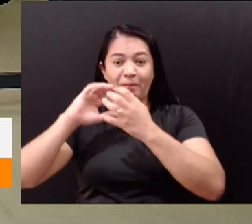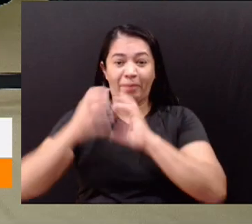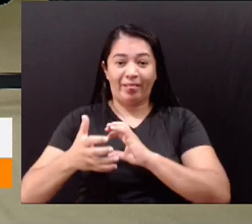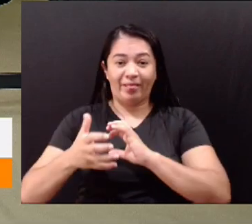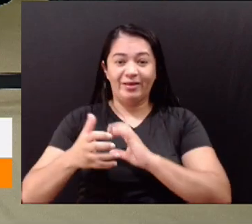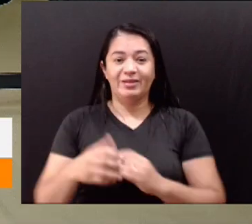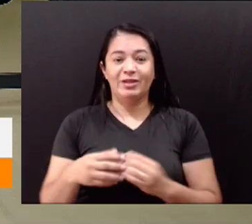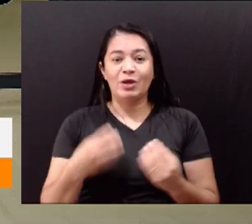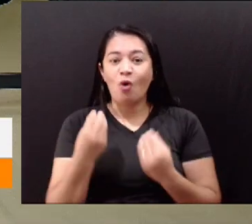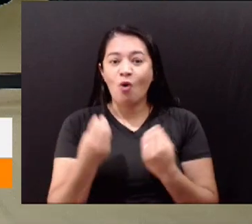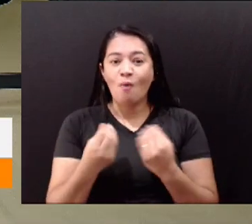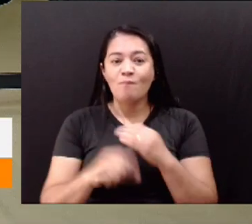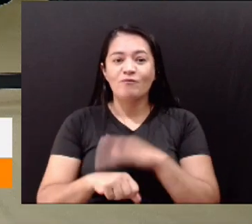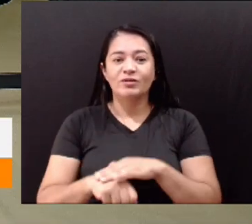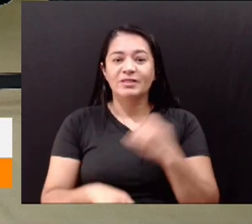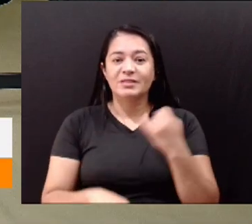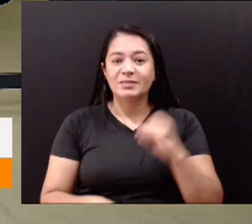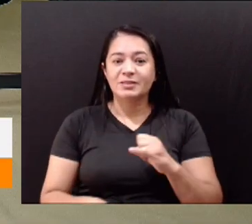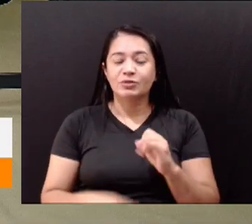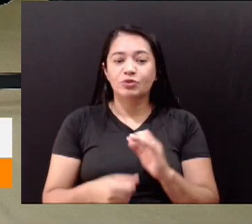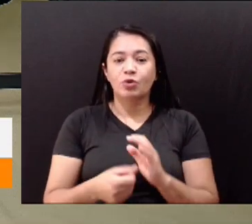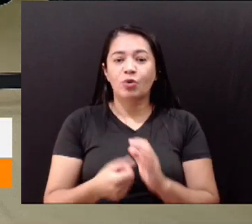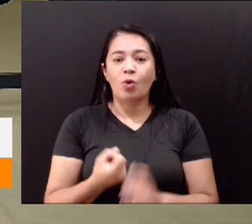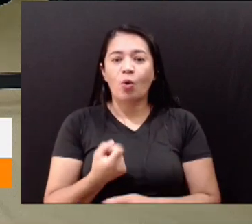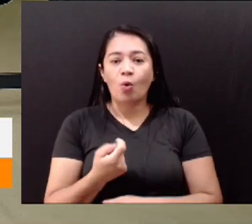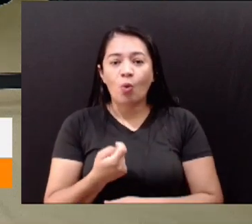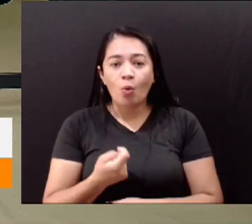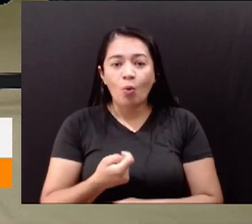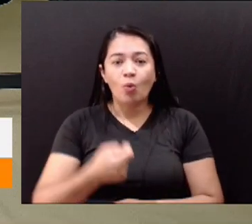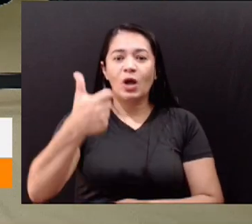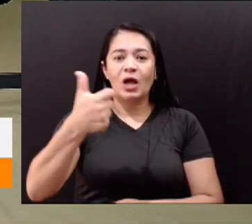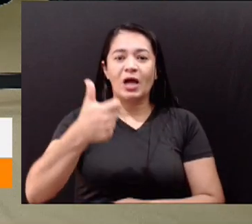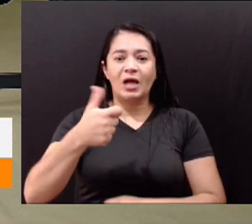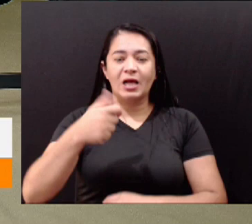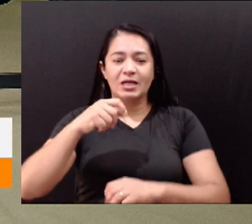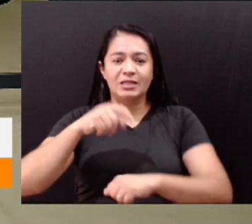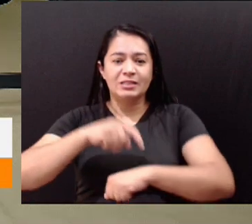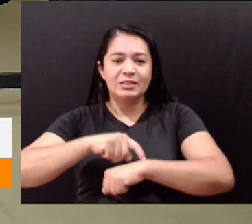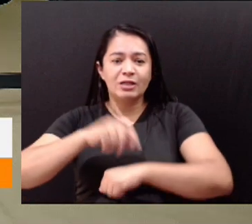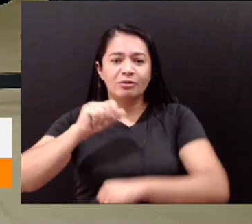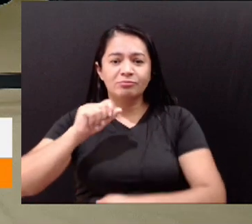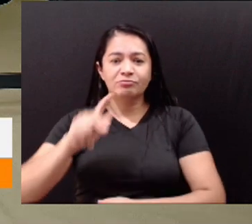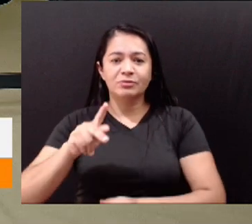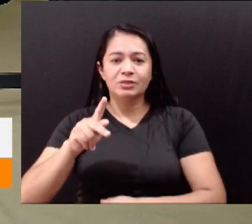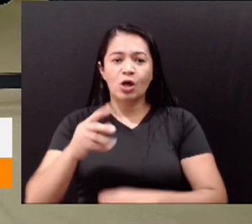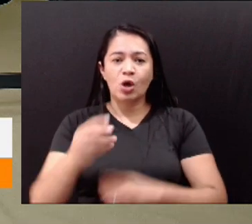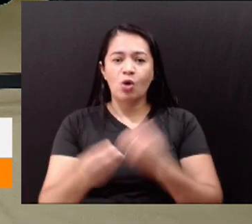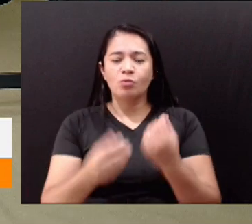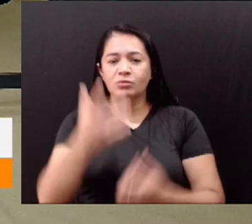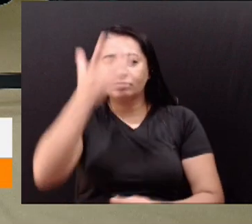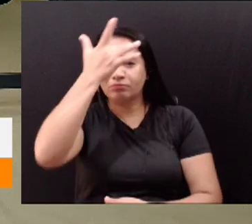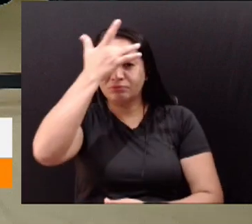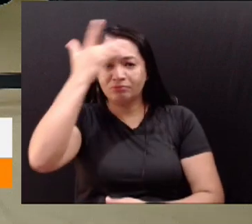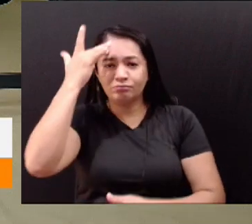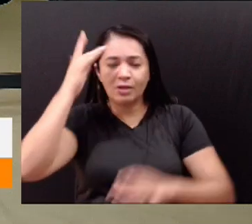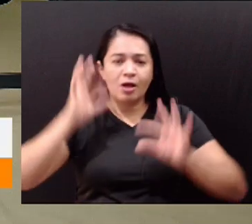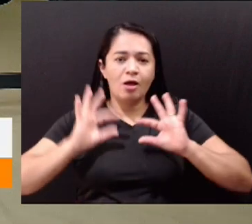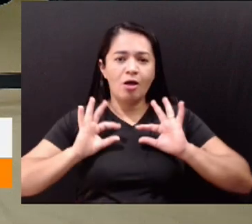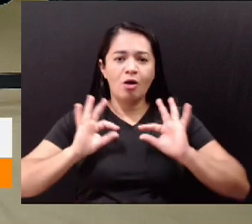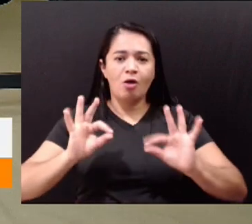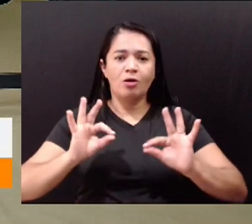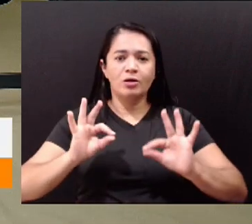na pré-aposentadoria, o que que eu posso fazer para estar com a minha saúde mental em dia, para que eu possa